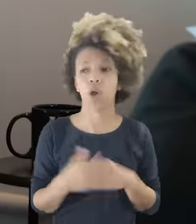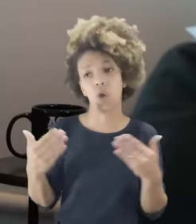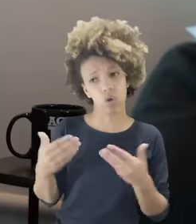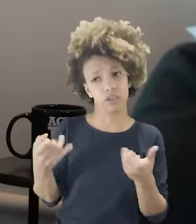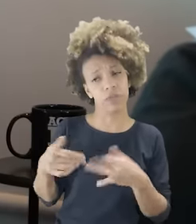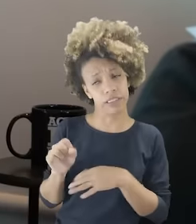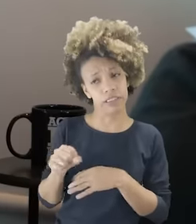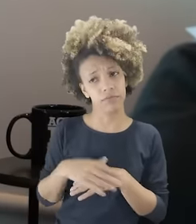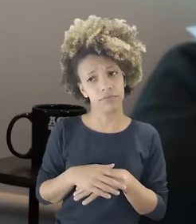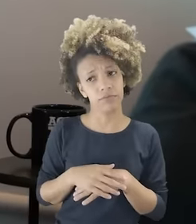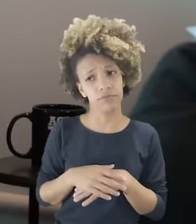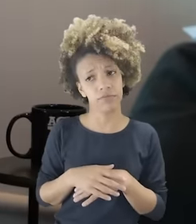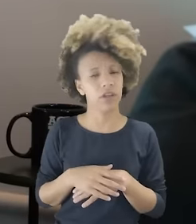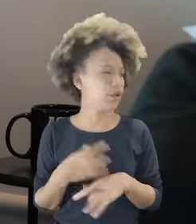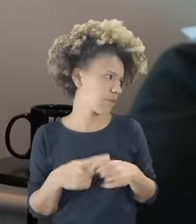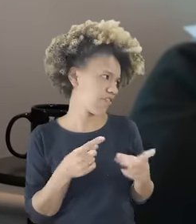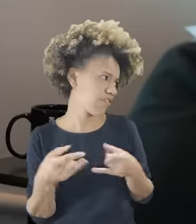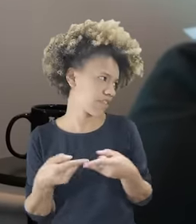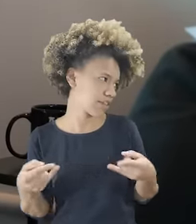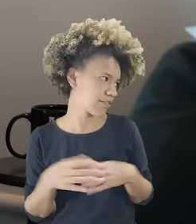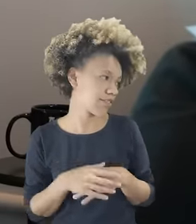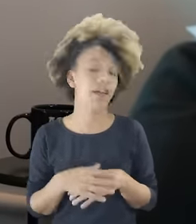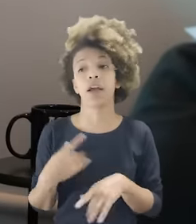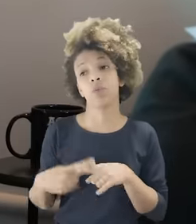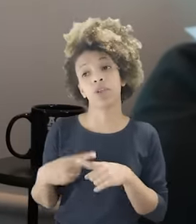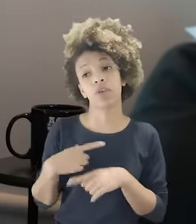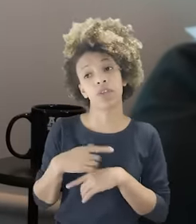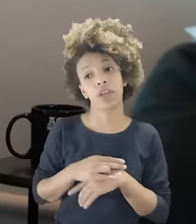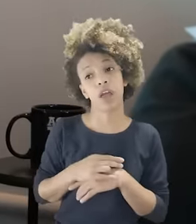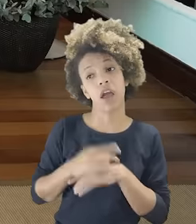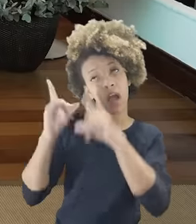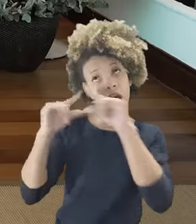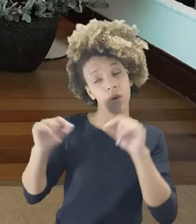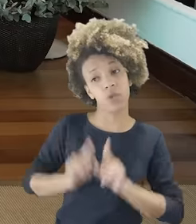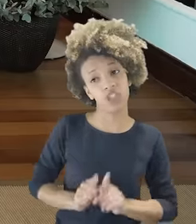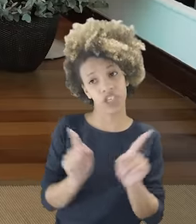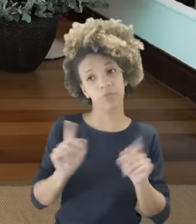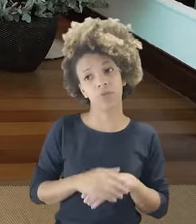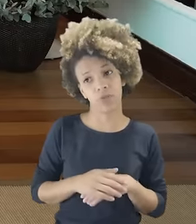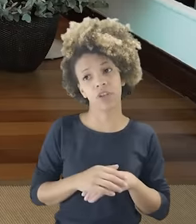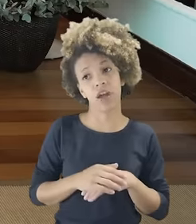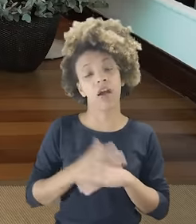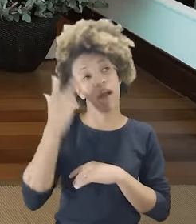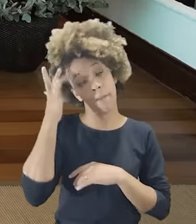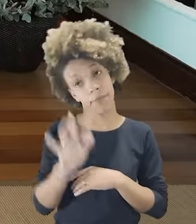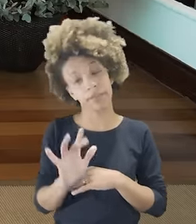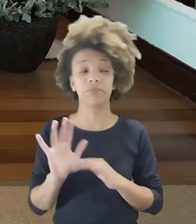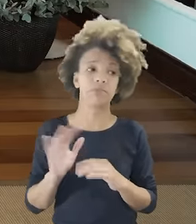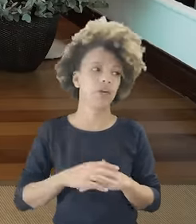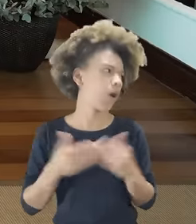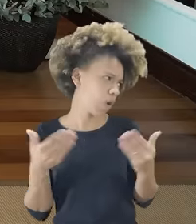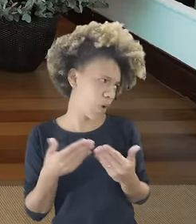hoje eu vou te dizer que sim hoje eu vou dizer que sim então amanhã pode sentar no gênero de hoje